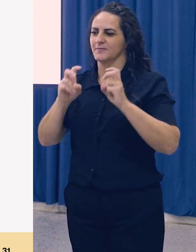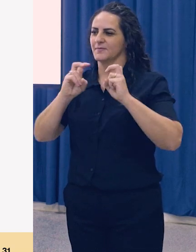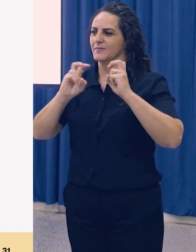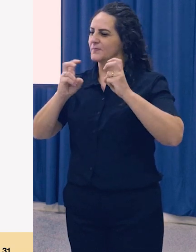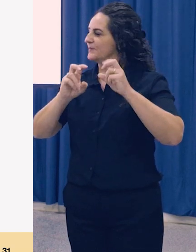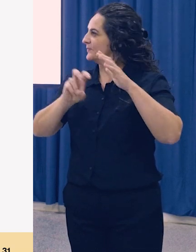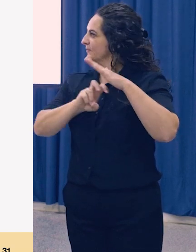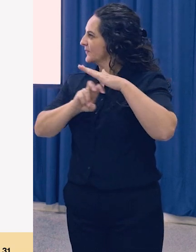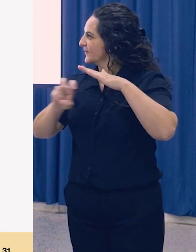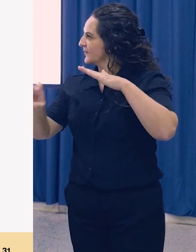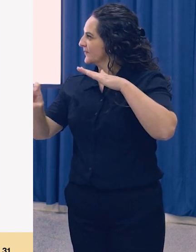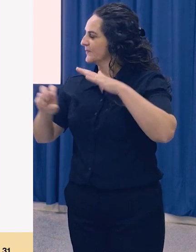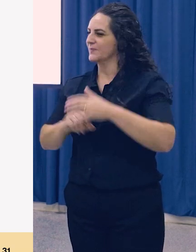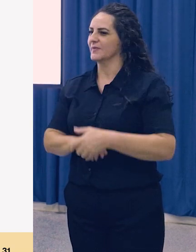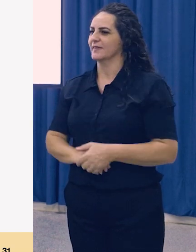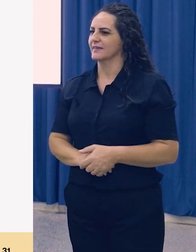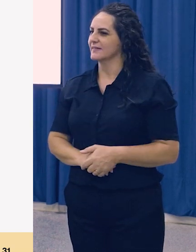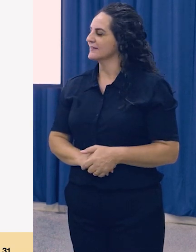Cadê?